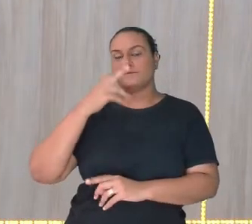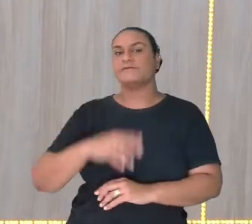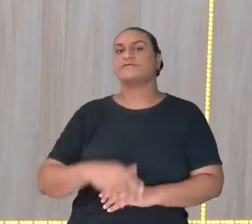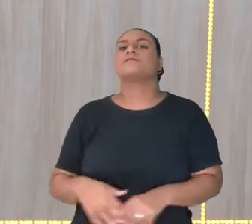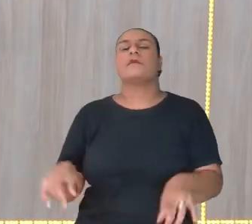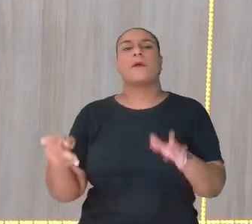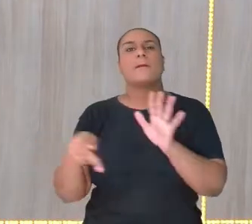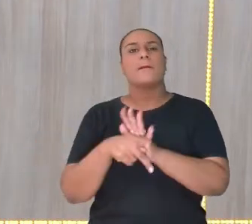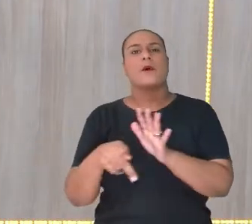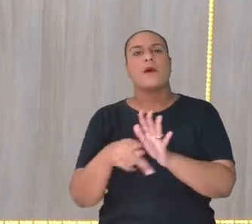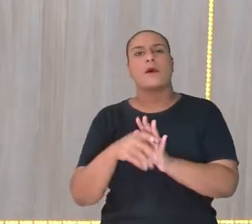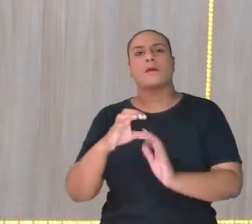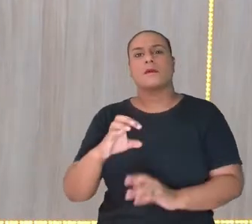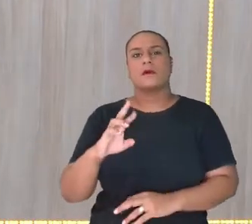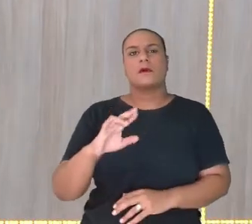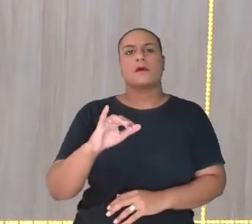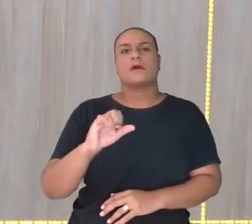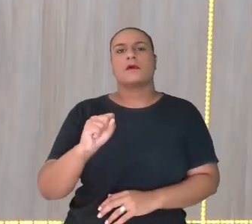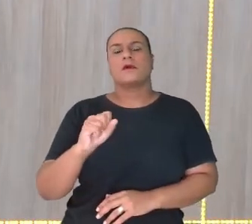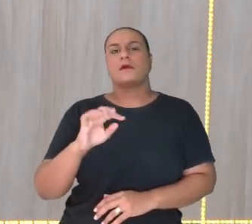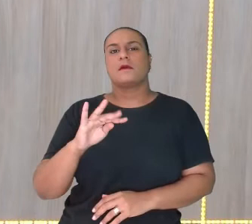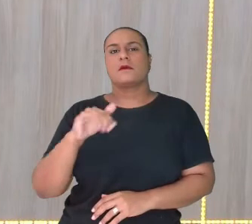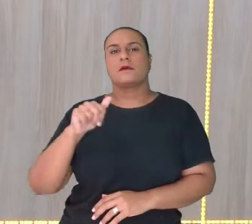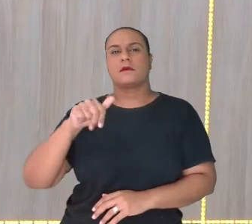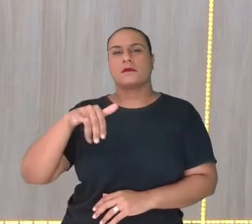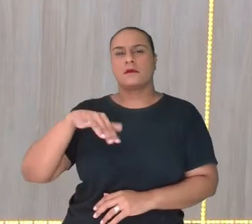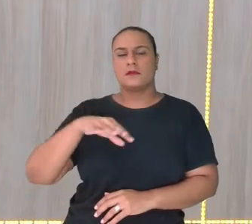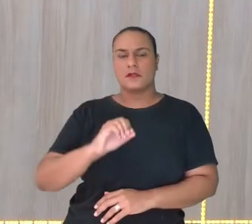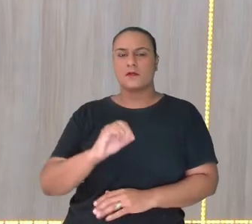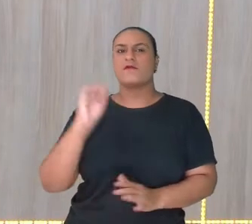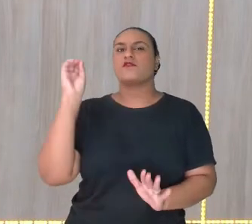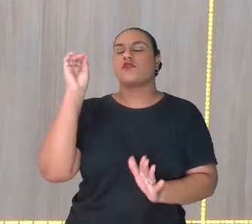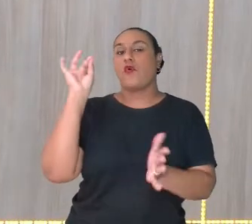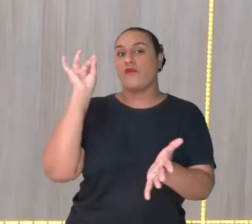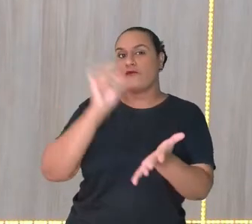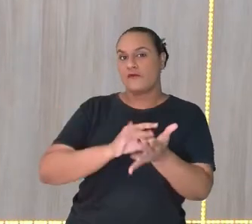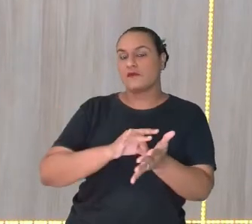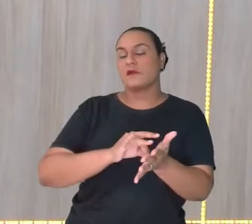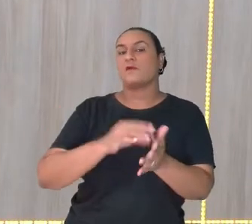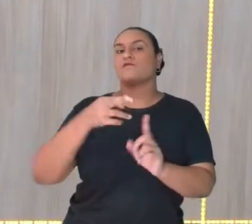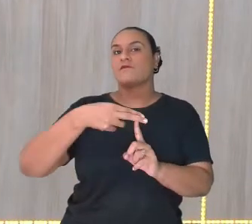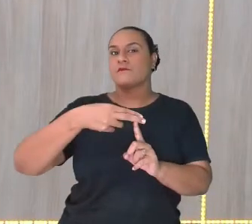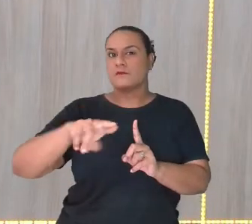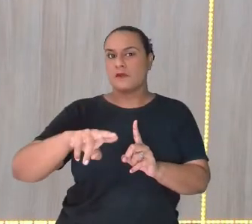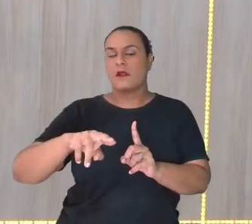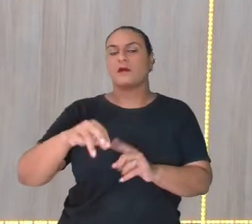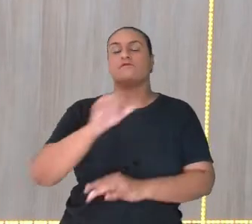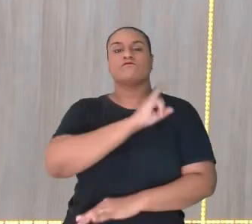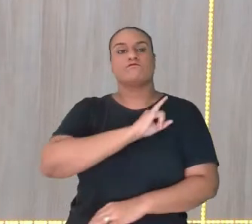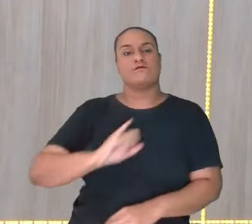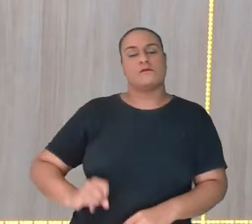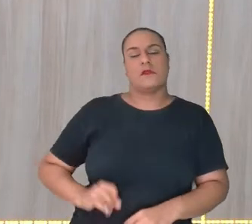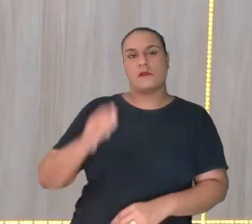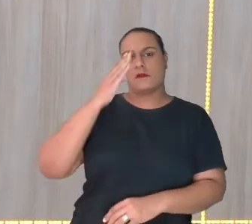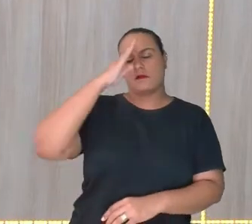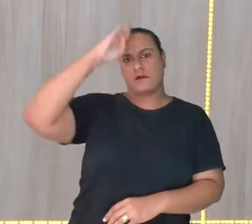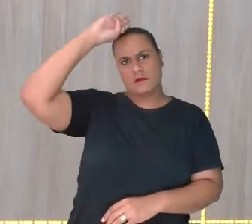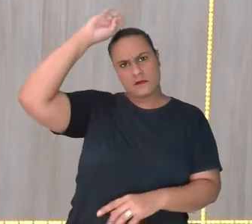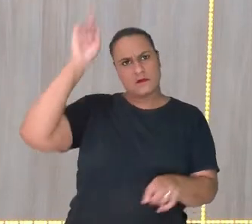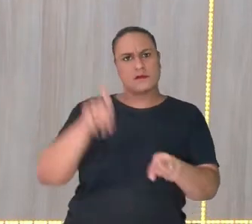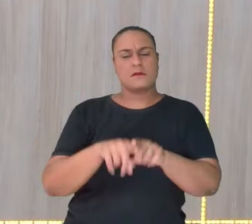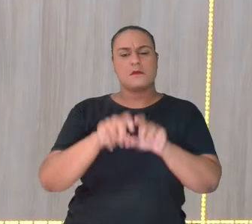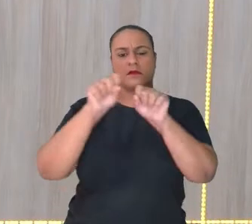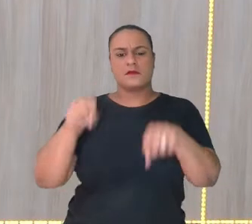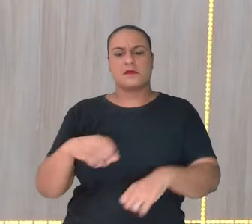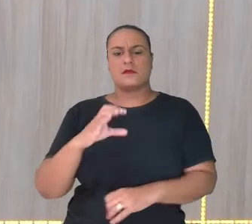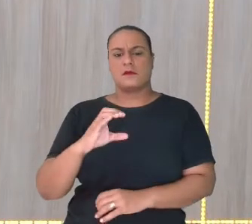próprio cristianismo, né, que vai ser oficializado como religião do Império Romano, o sistema do colonato,